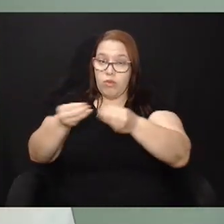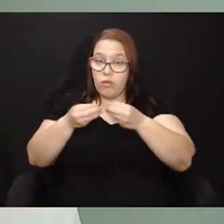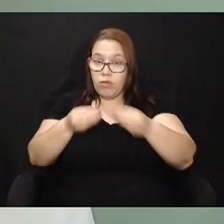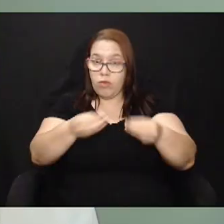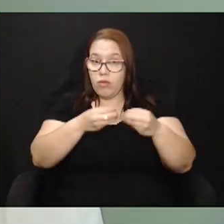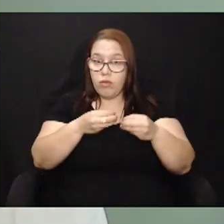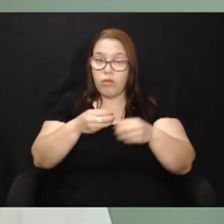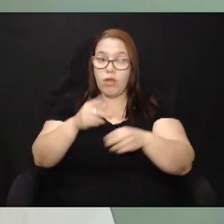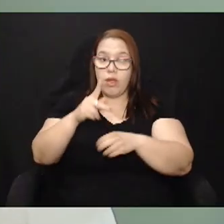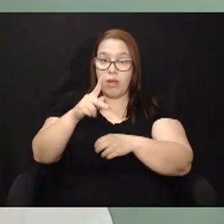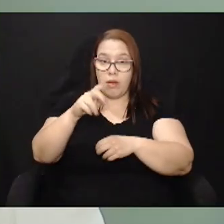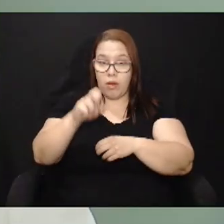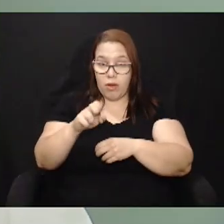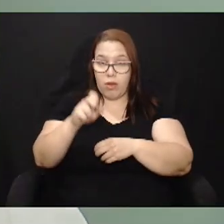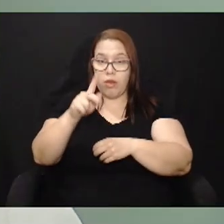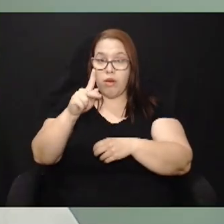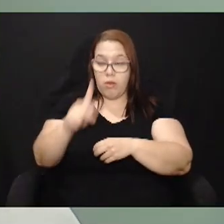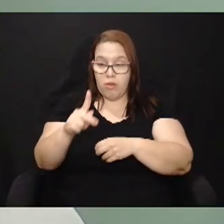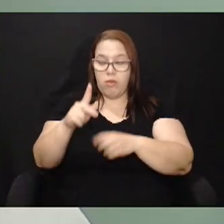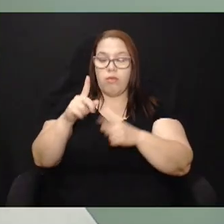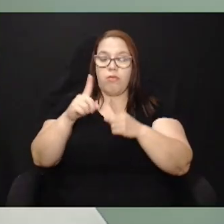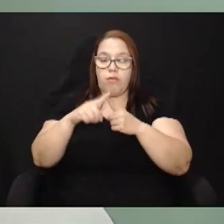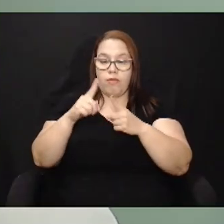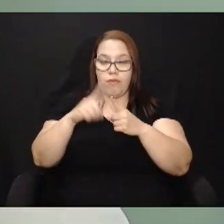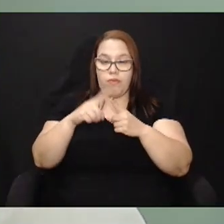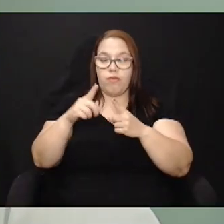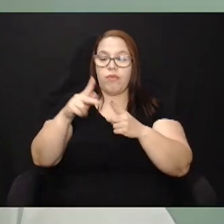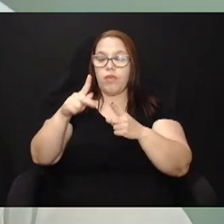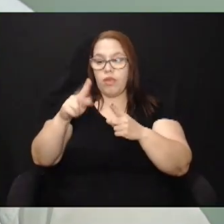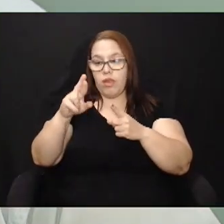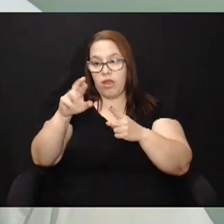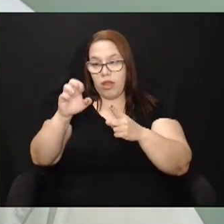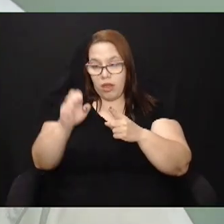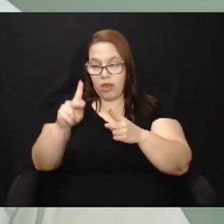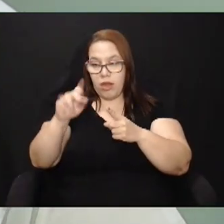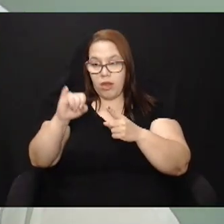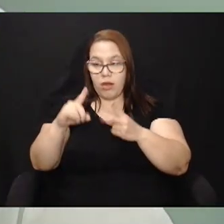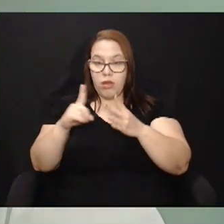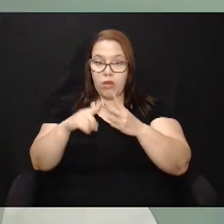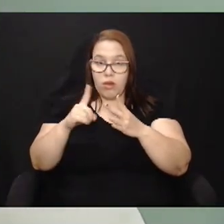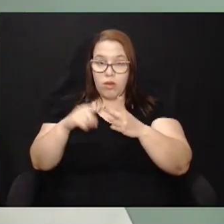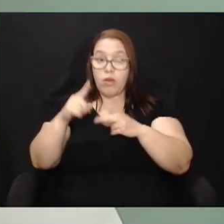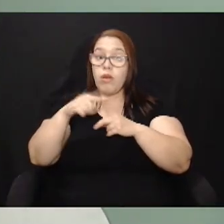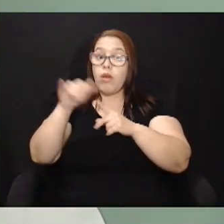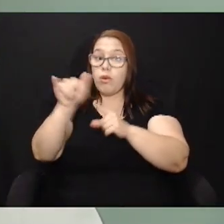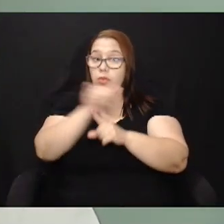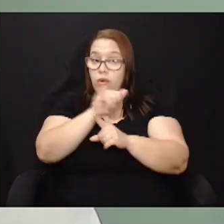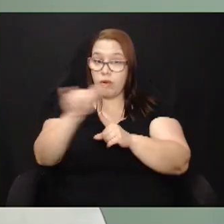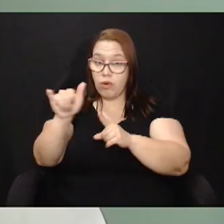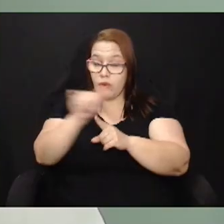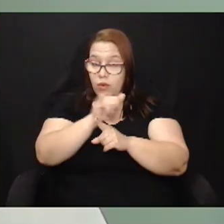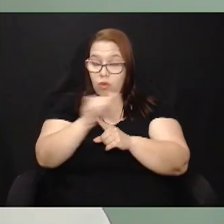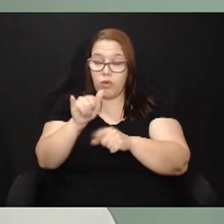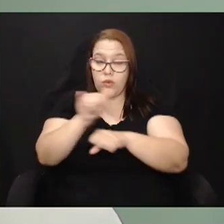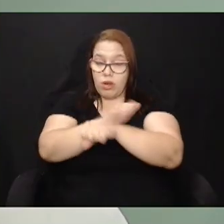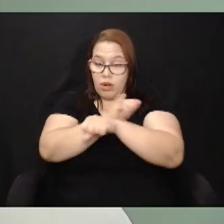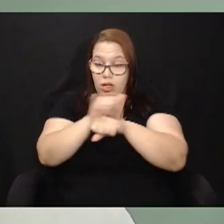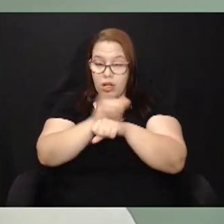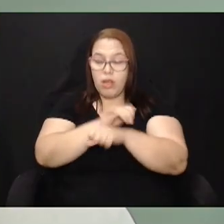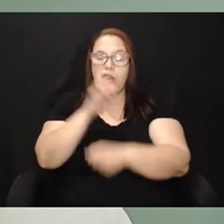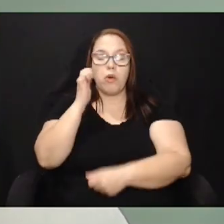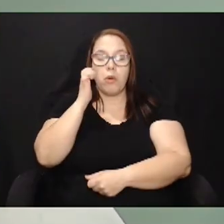e PEP aos usuários de Campinas. O que é a PrEP? É uma estratégia que consiste em